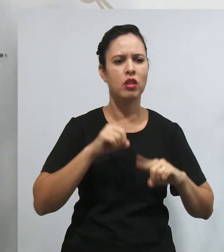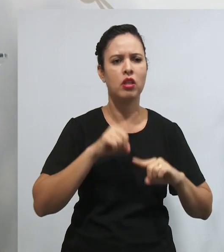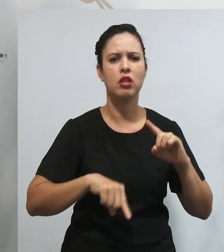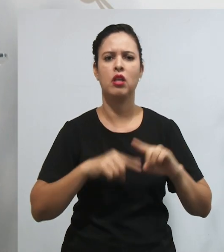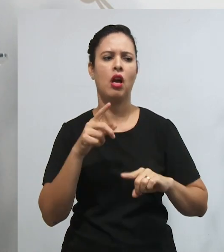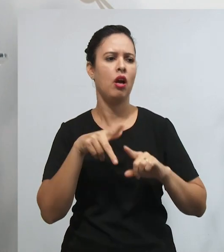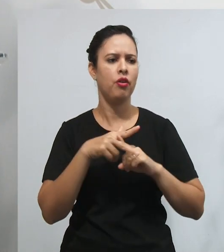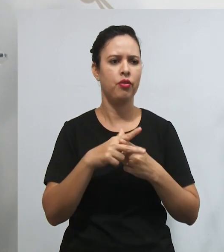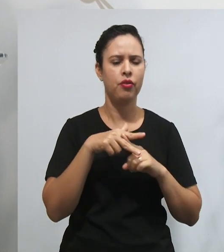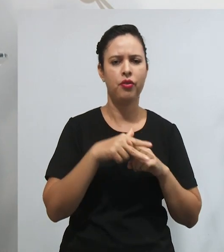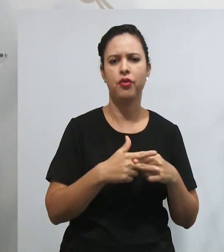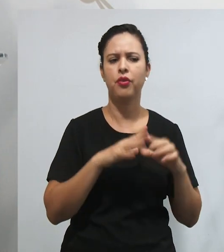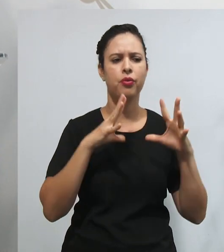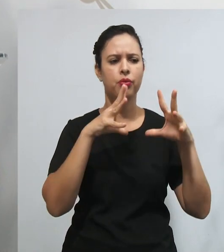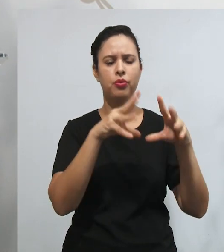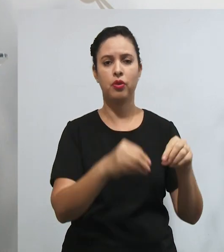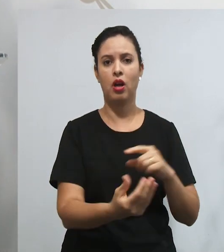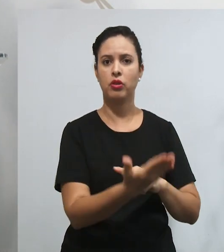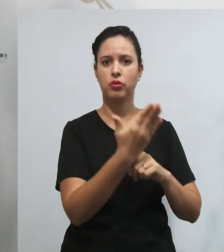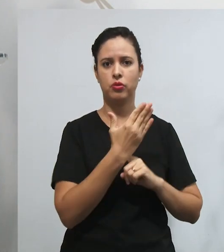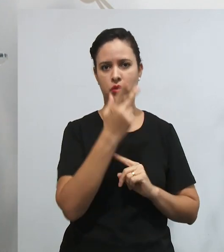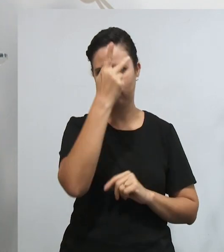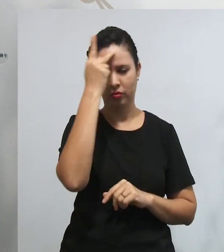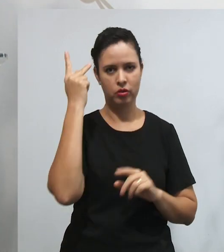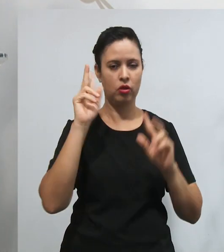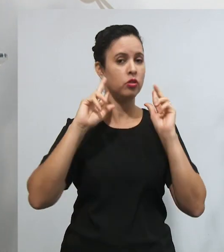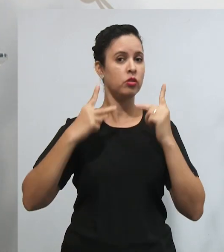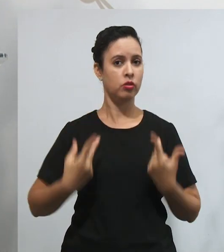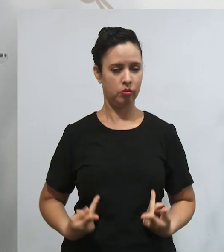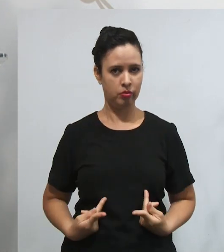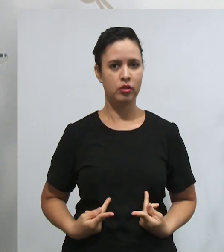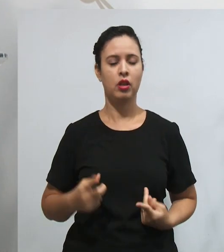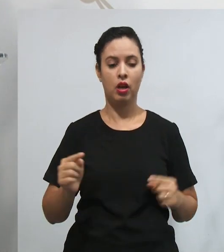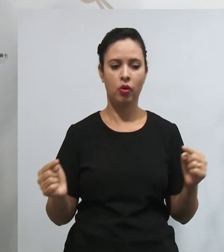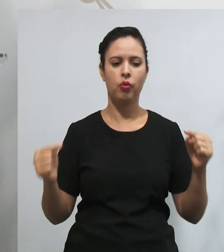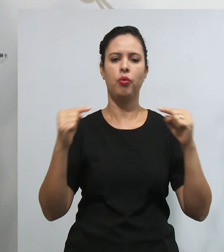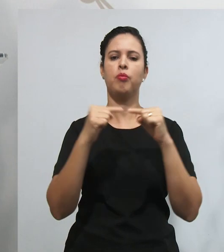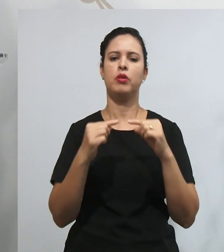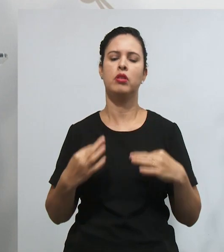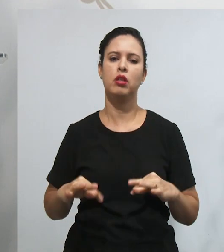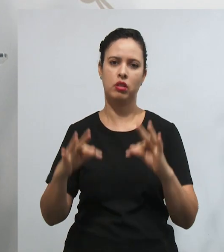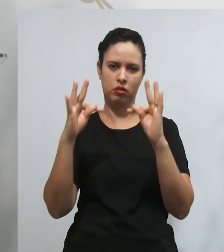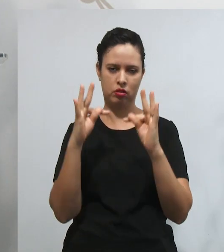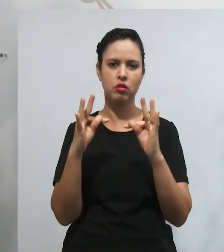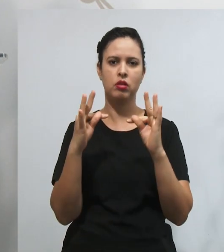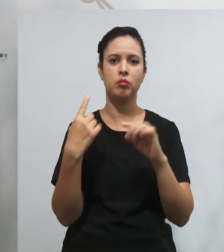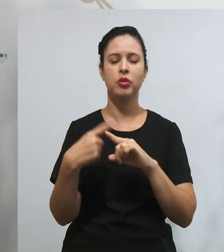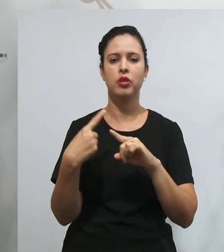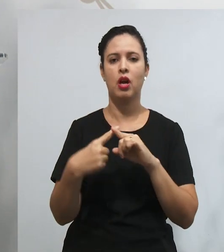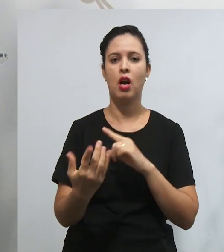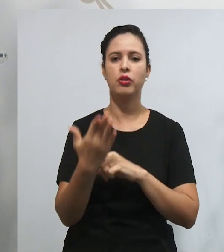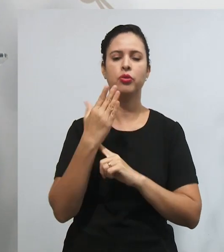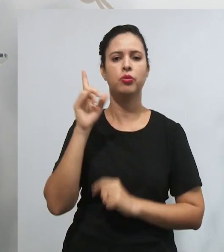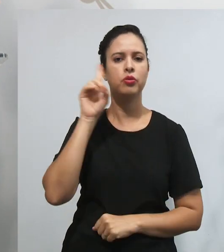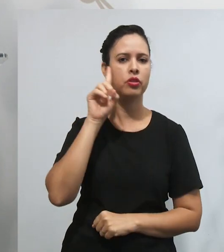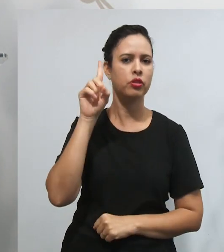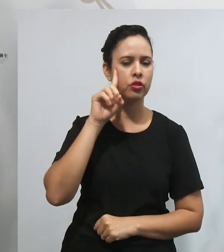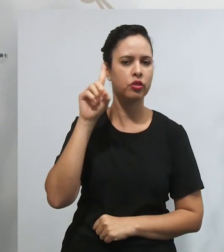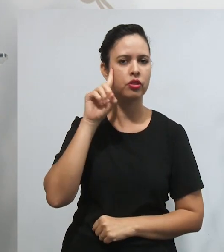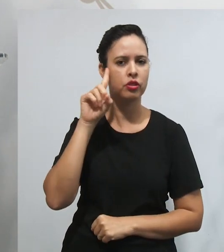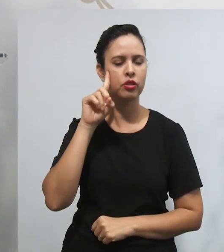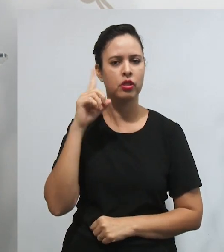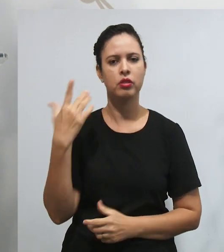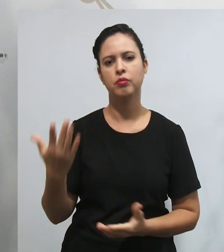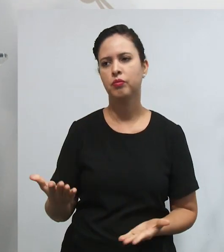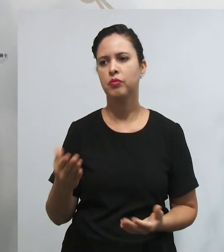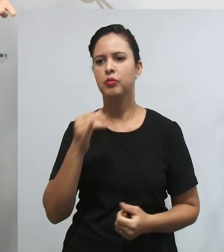para nos auxiliar, mesmo não estando vinculados à informática, são tecnologias que beneficiam o nosso dia a dia, seja